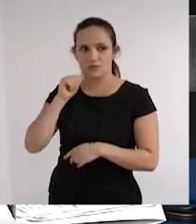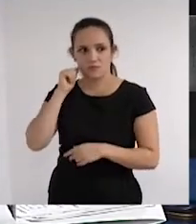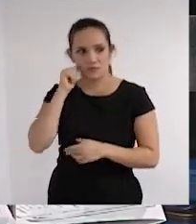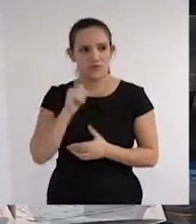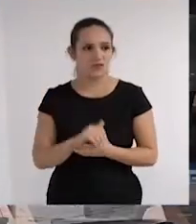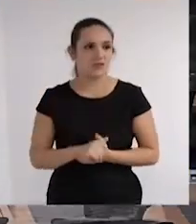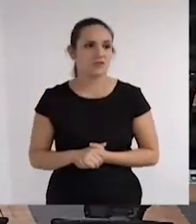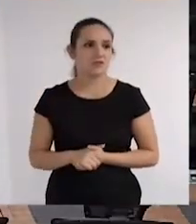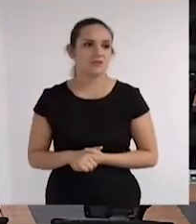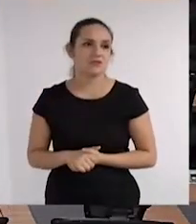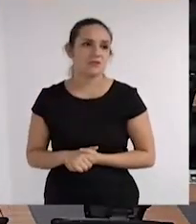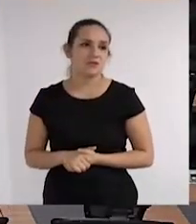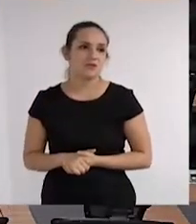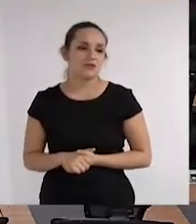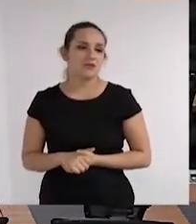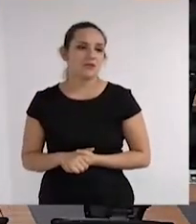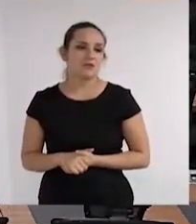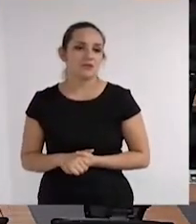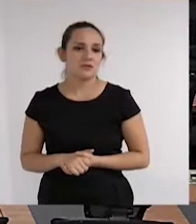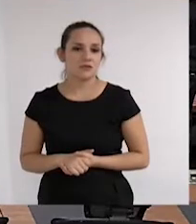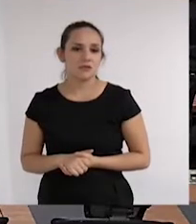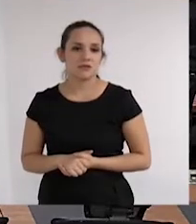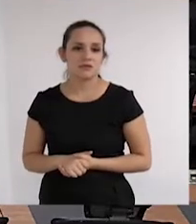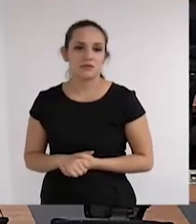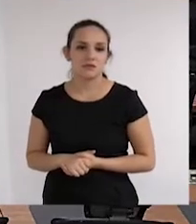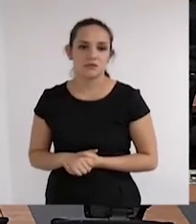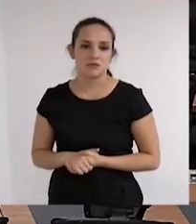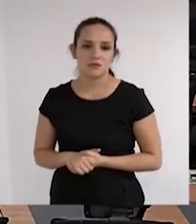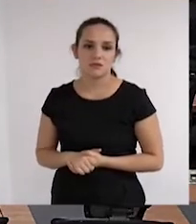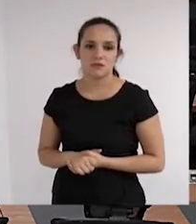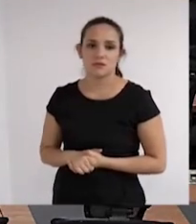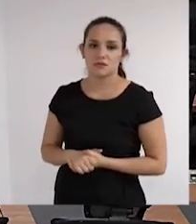João Grandão, soma-se a... Era pela ordem, mas eu estou